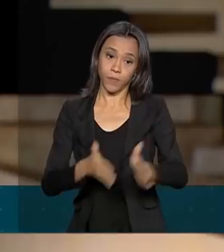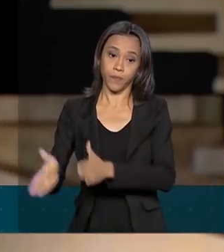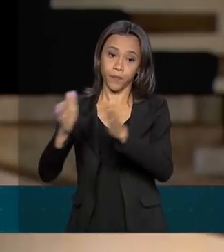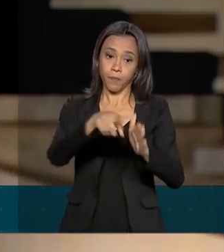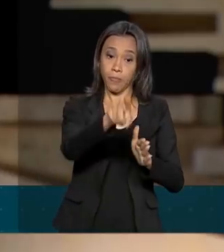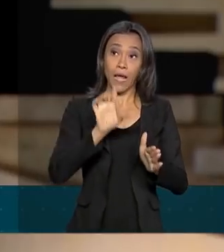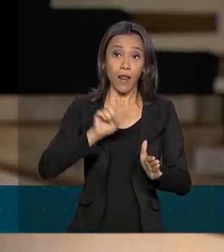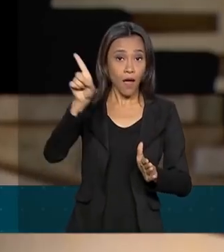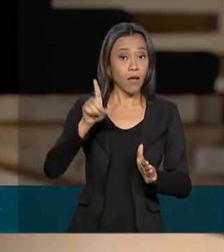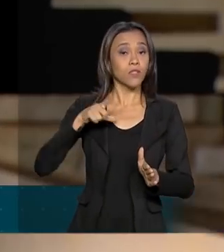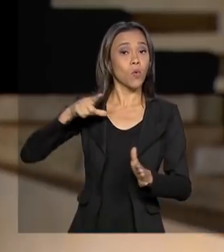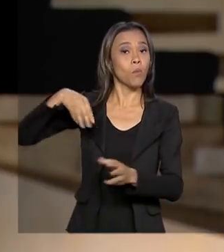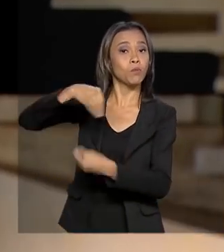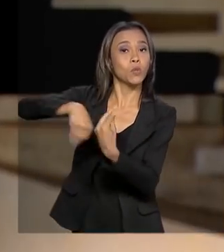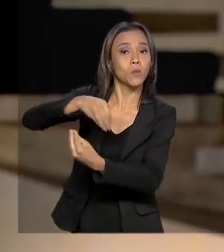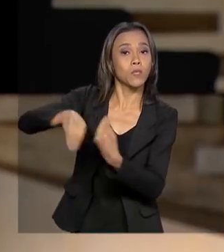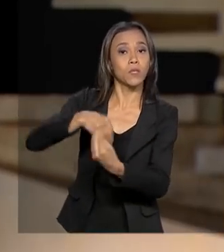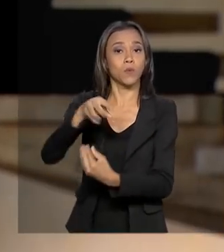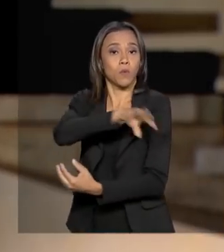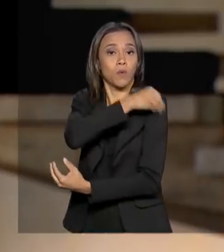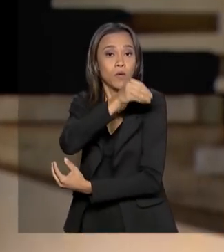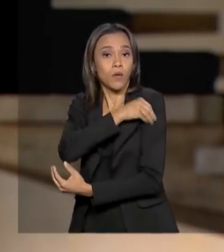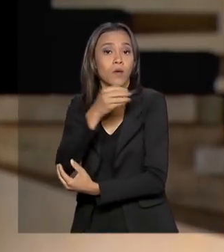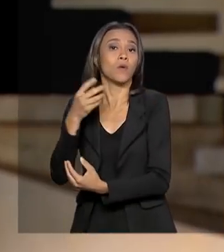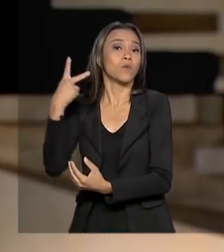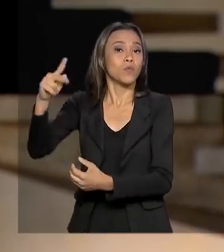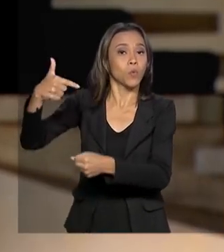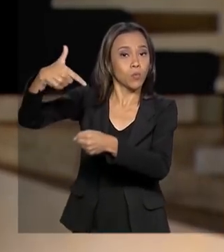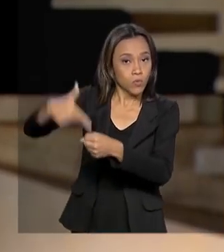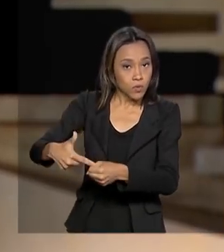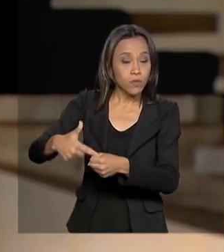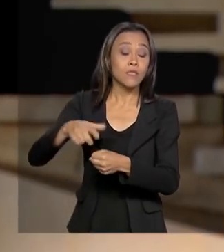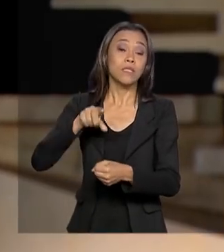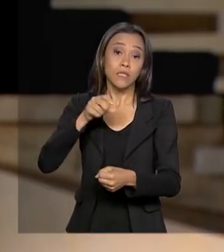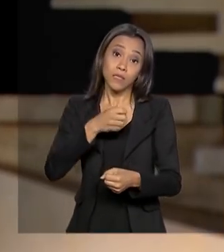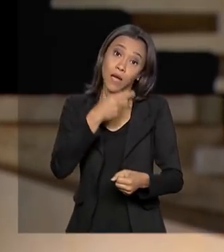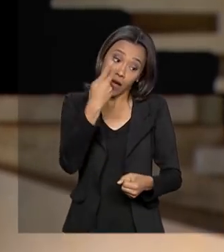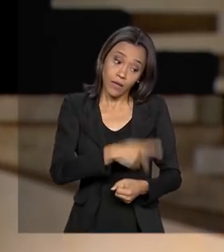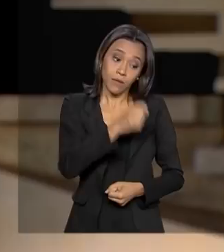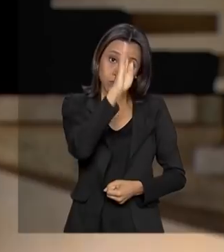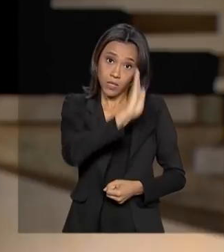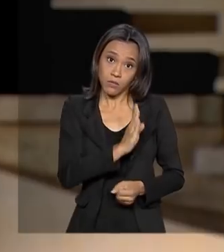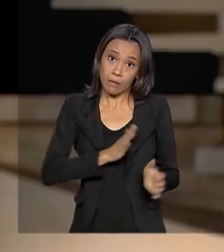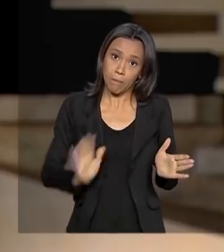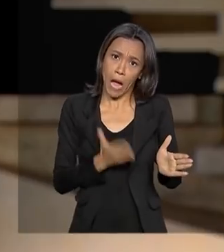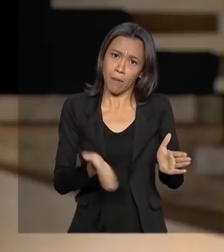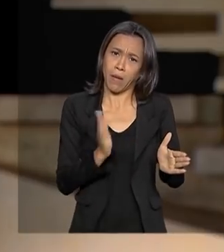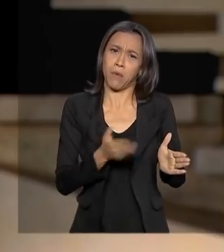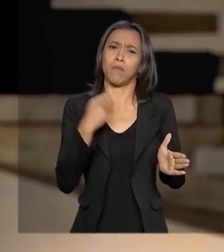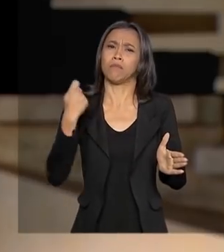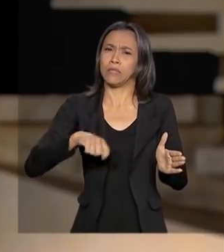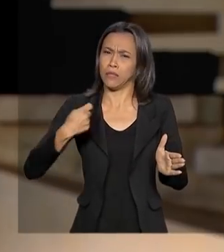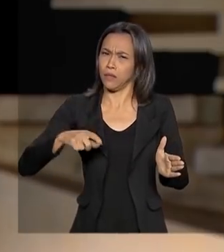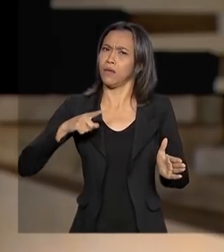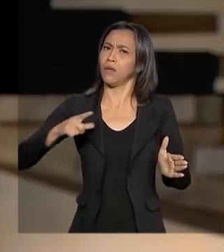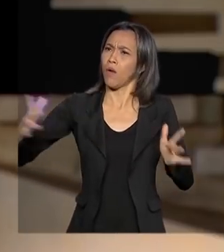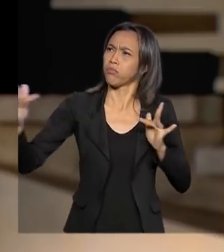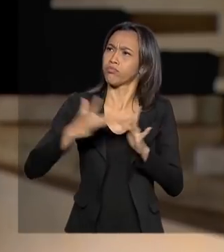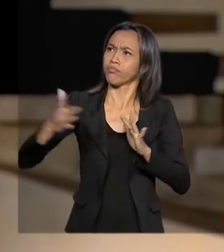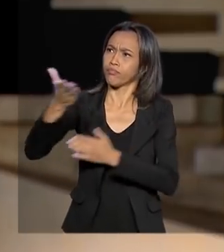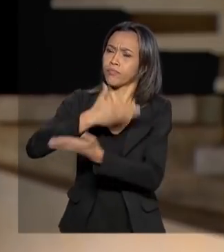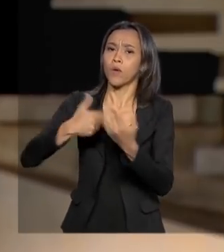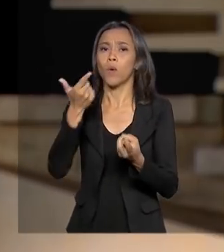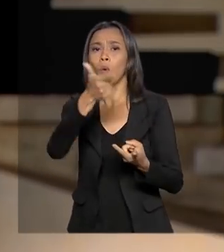etanol nos combustíveis. Com esse processo, vai ter que aumentar a produção. Então, existe uma área de cooperação muito grande, também em novas